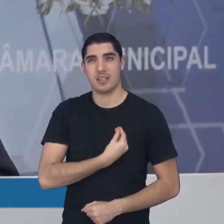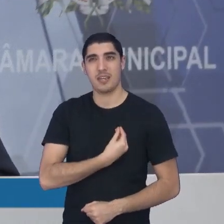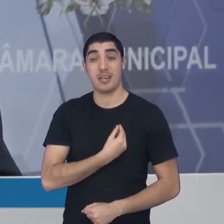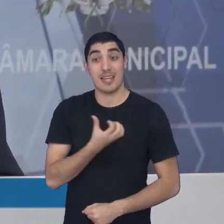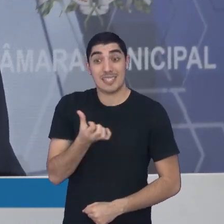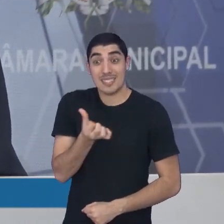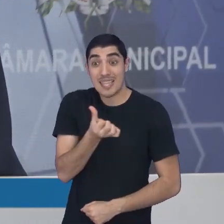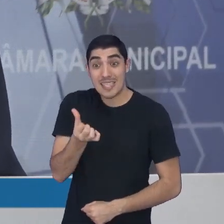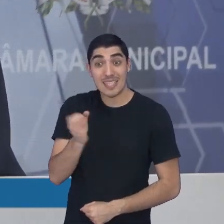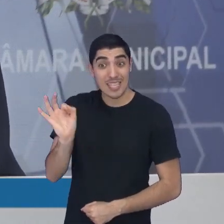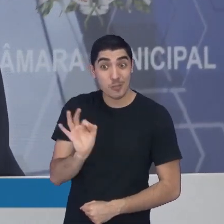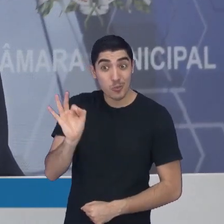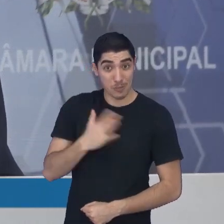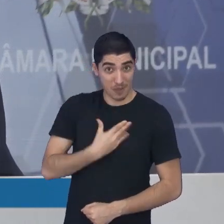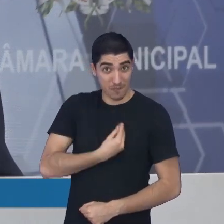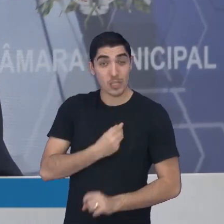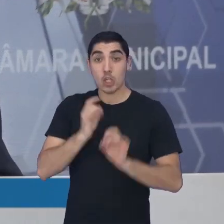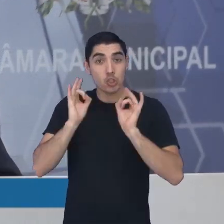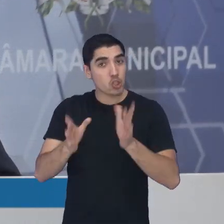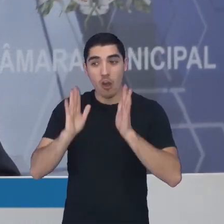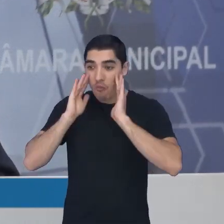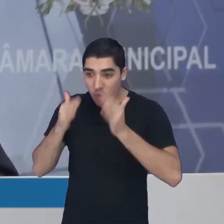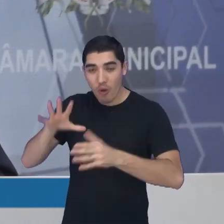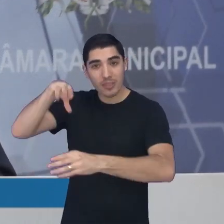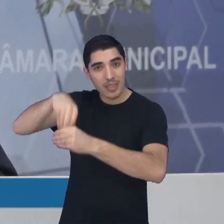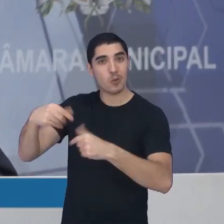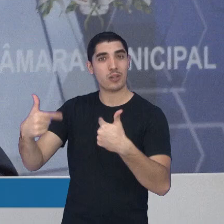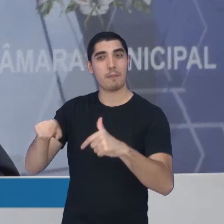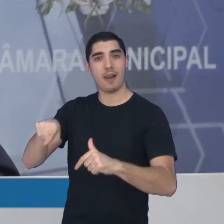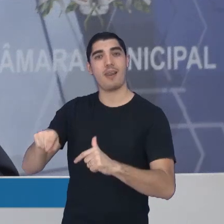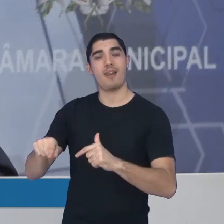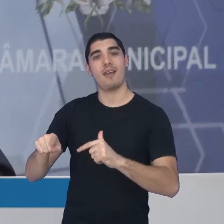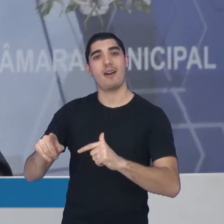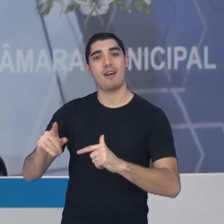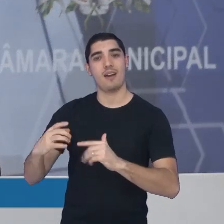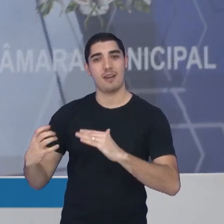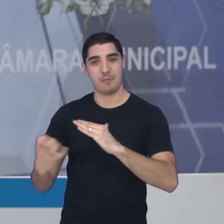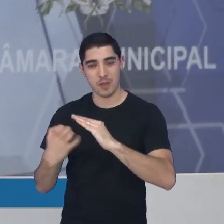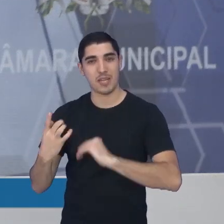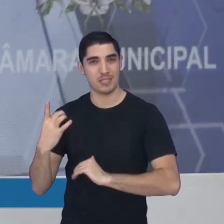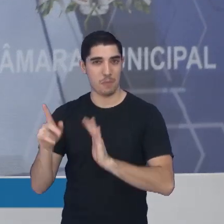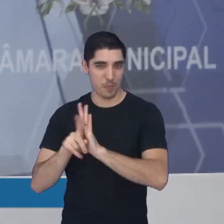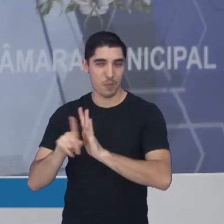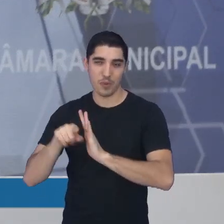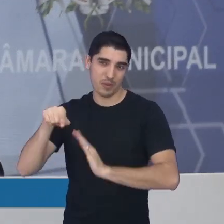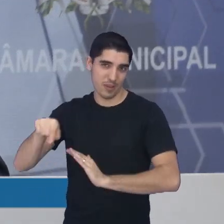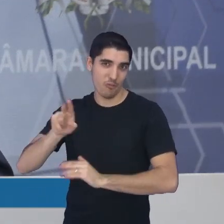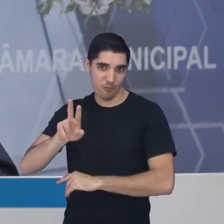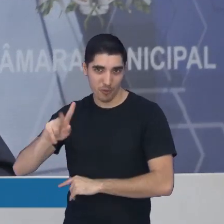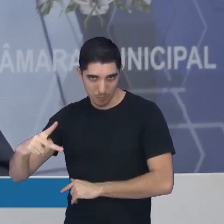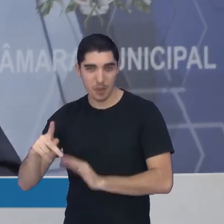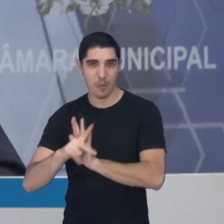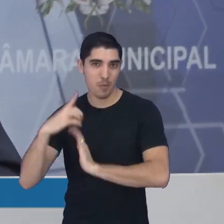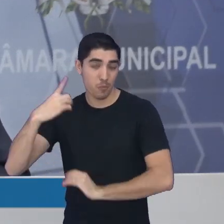na Faculdade de Direito. Hoje estou ocupando a vice-reitoria ao lado do professor